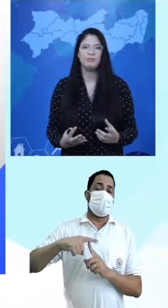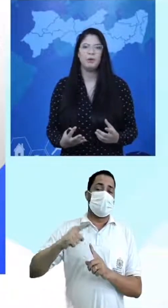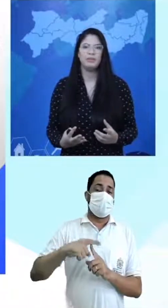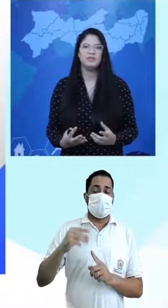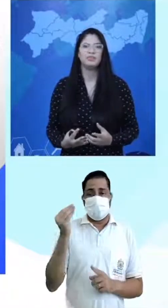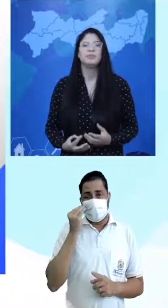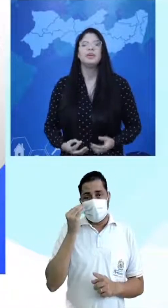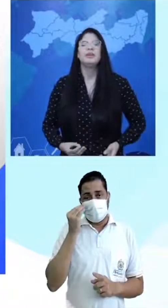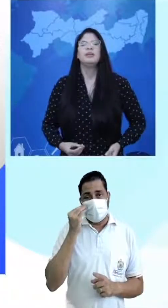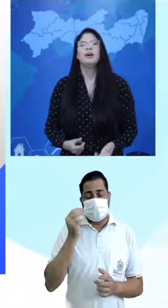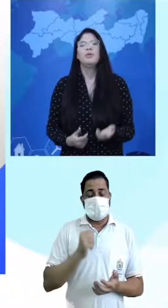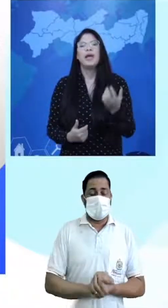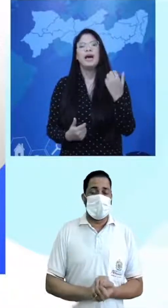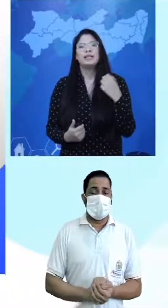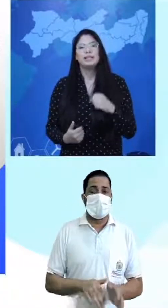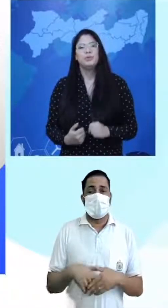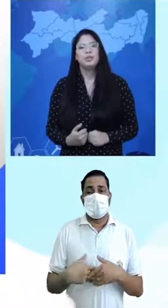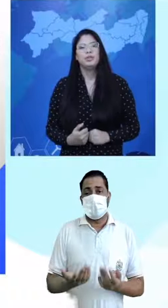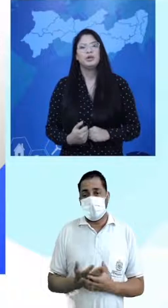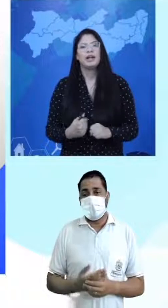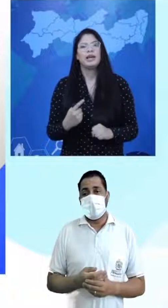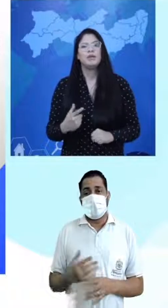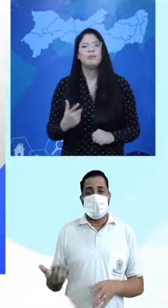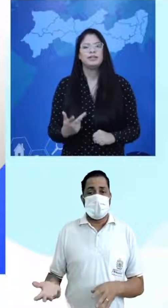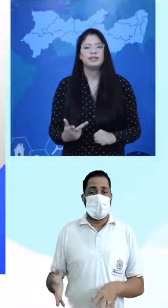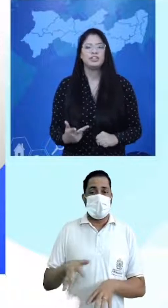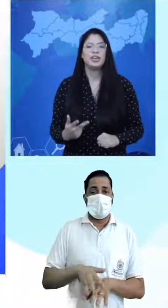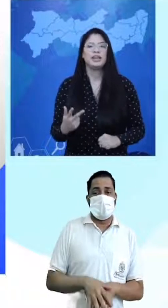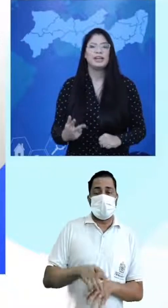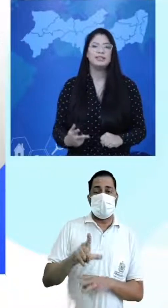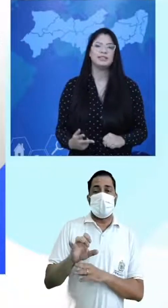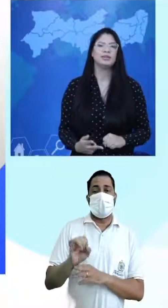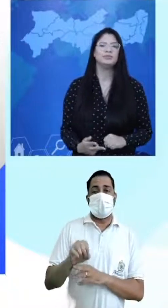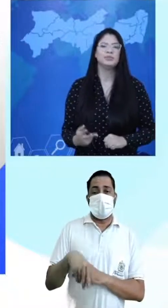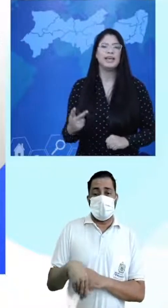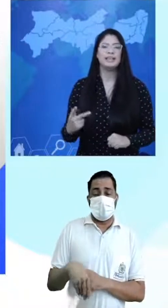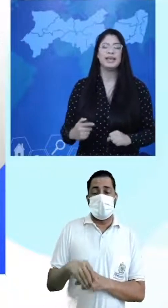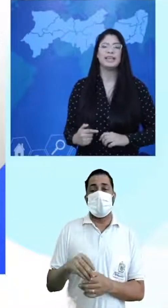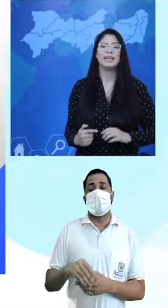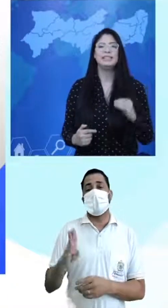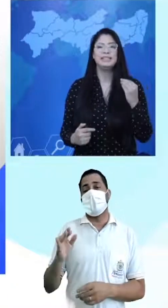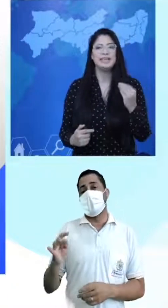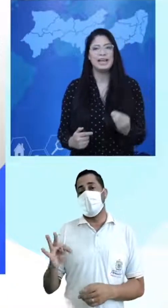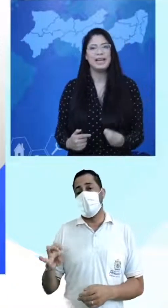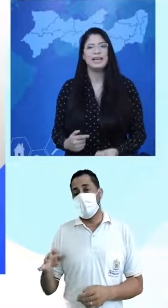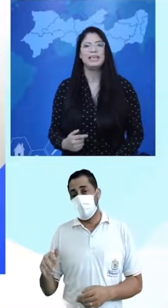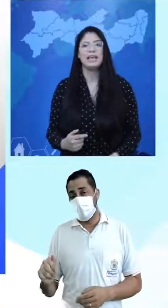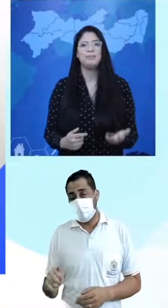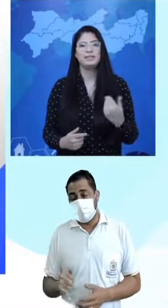naquele momento. Então, é atribuído a Leão Batiste a criação da técnica de